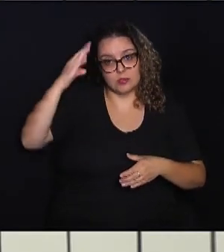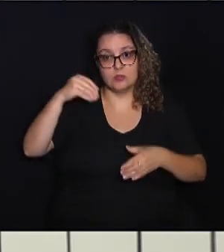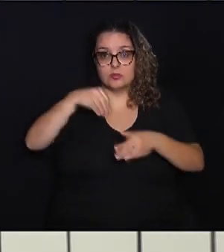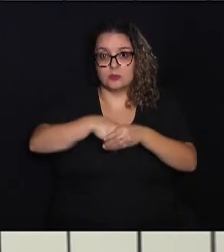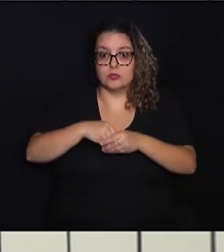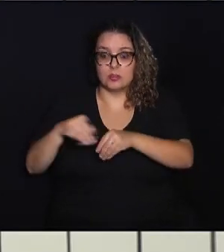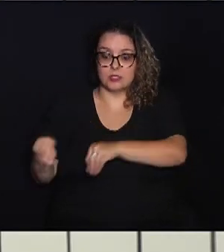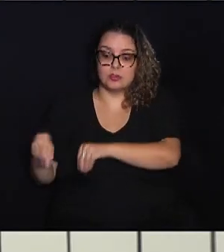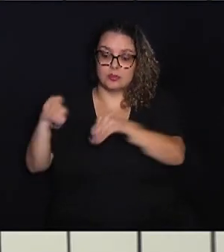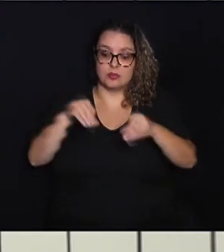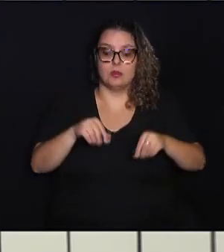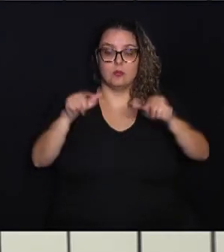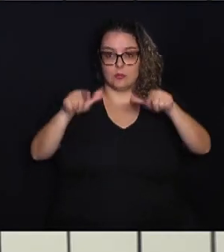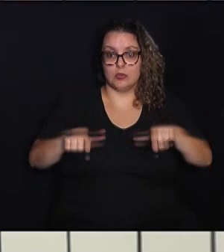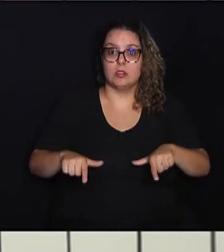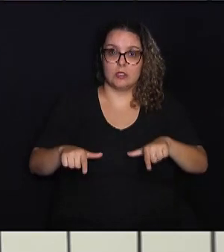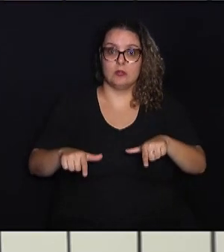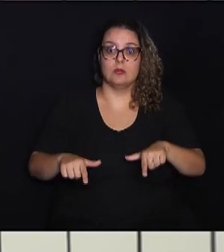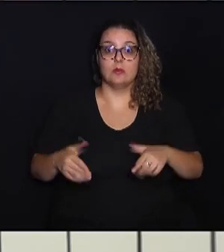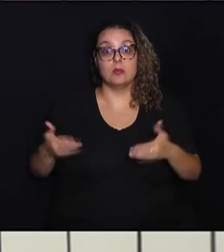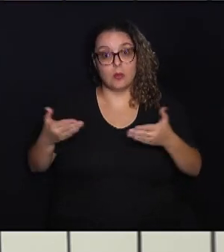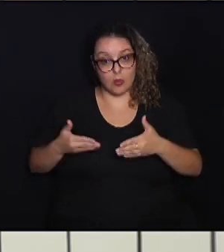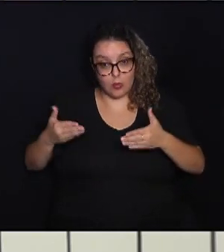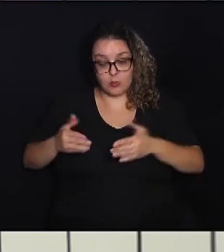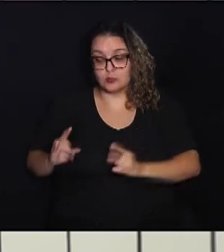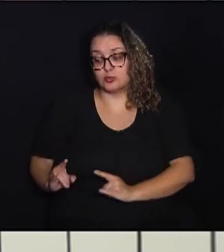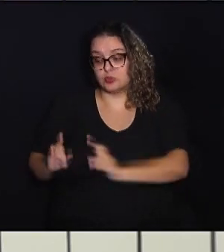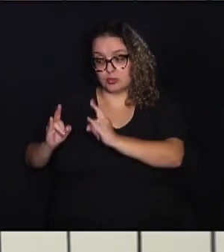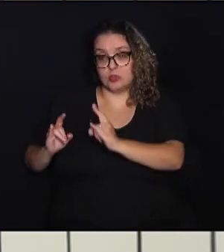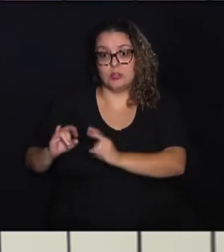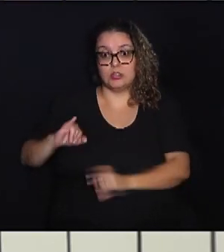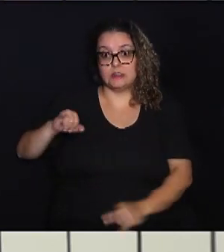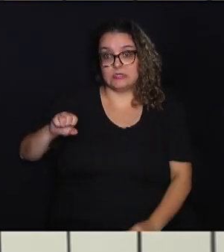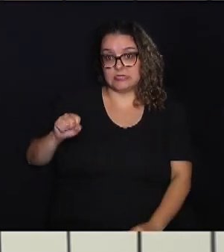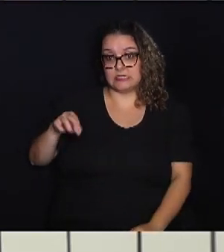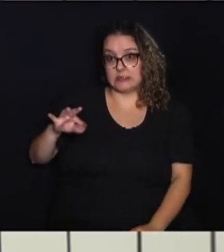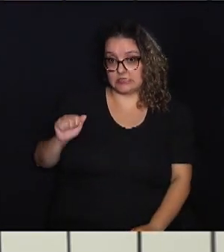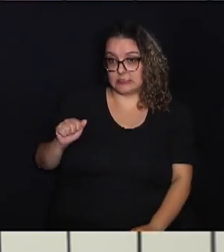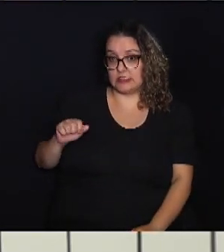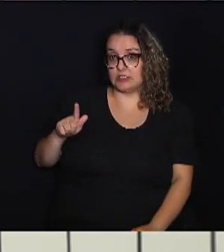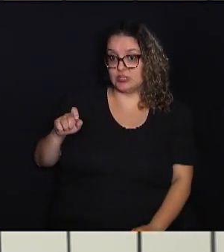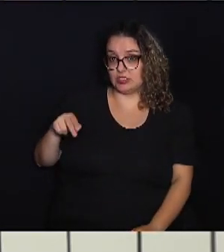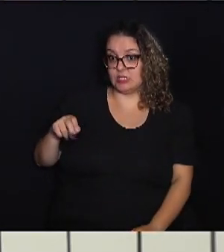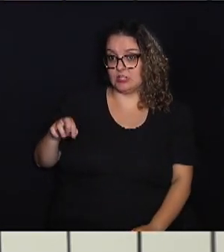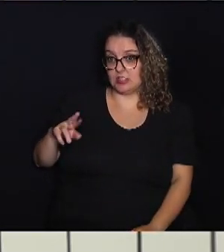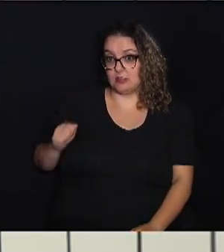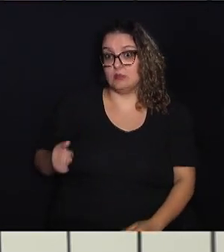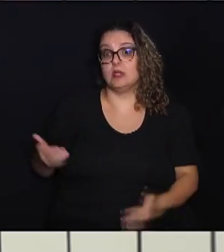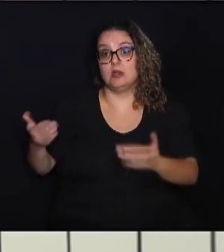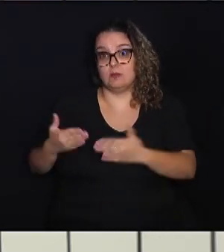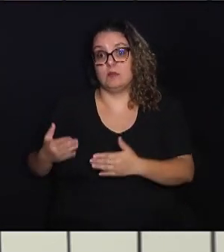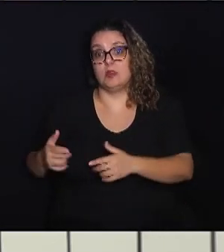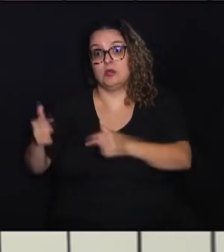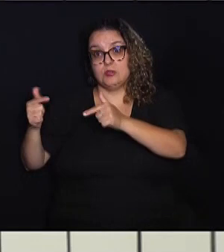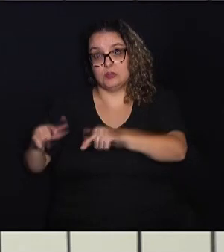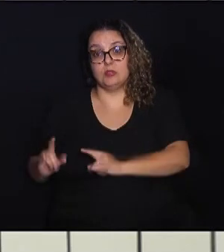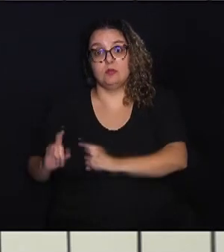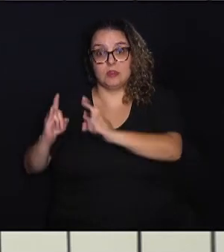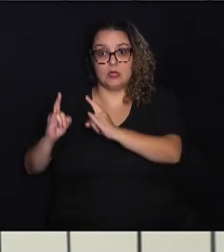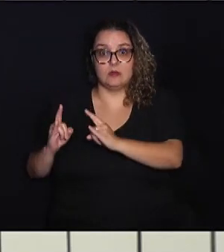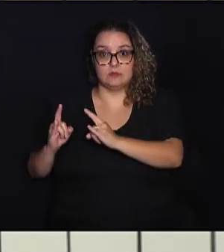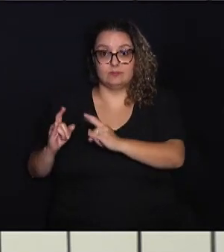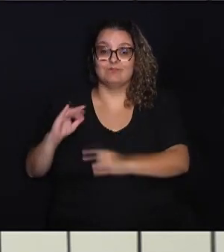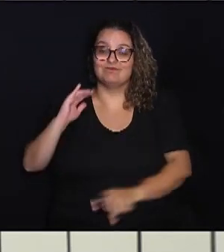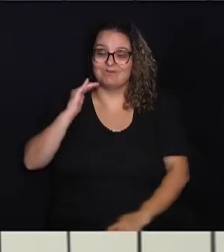local. Hoje, ela ocupa o prédio que fica no Jardim Santa Genebra. Isso porque as atuais instalações se encontram